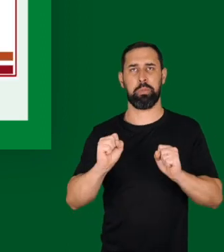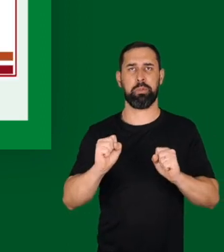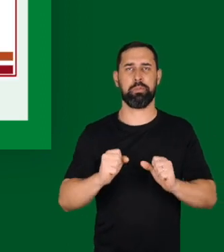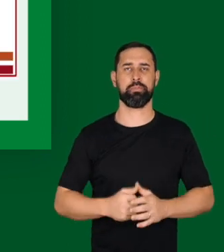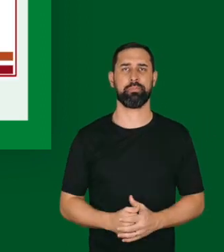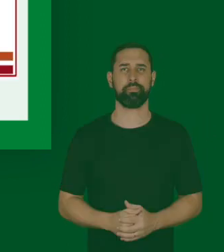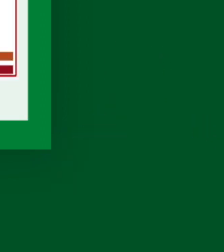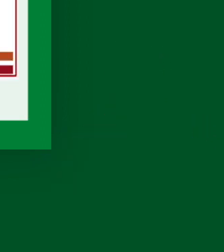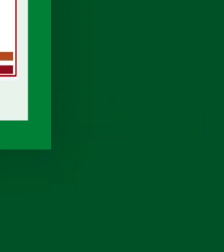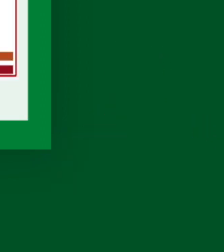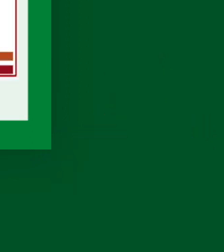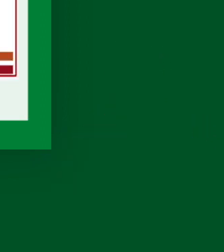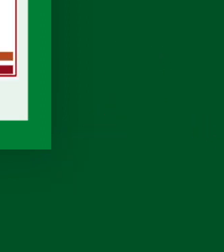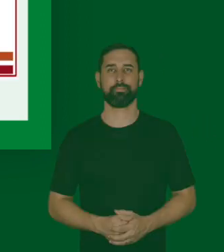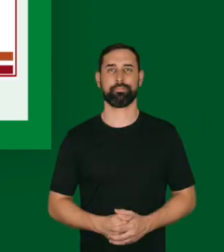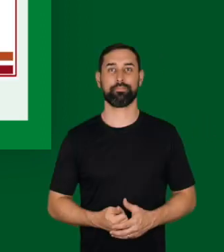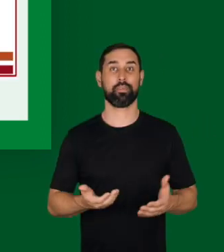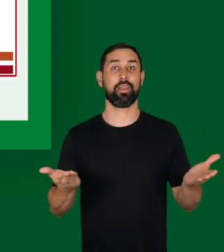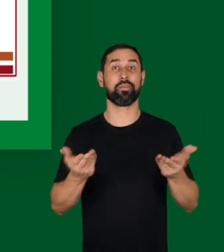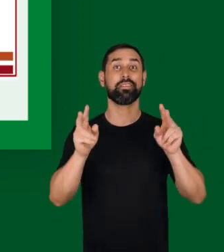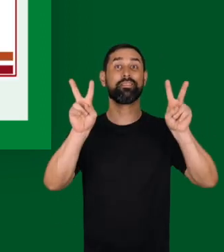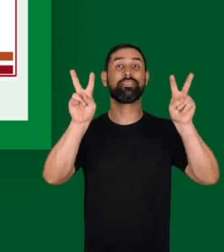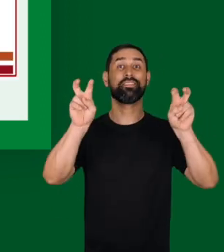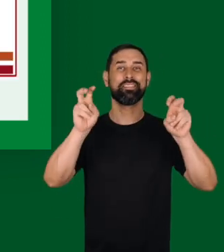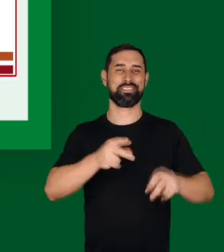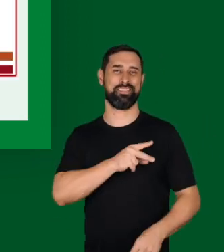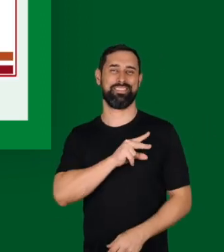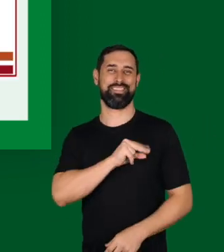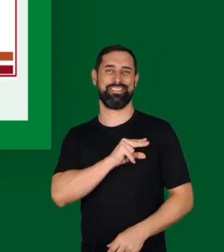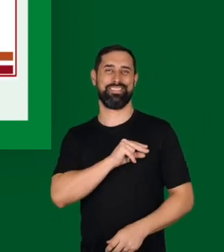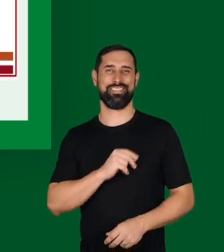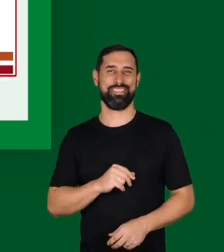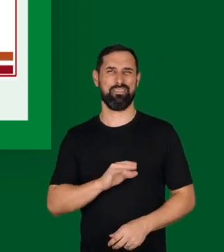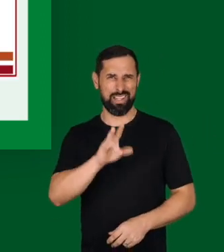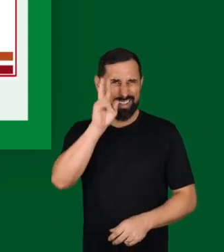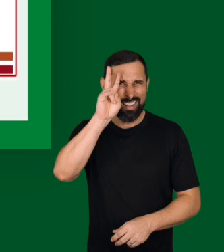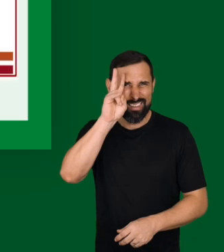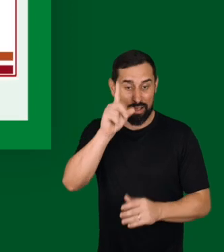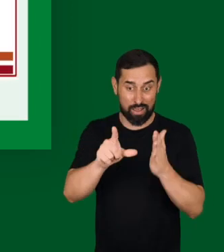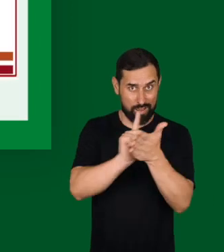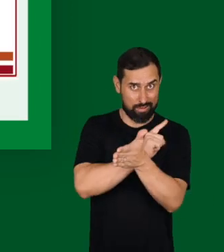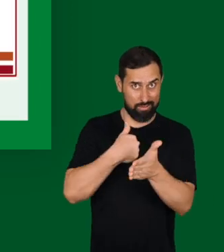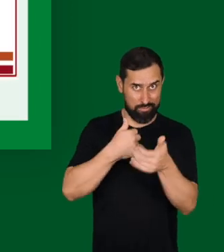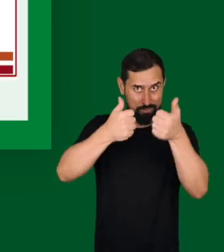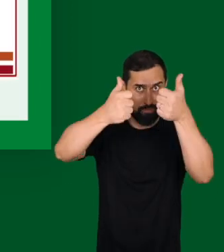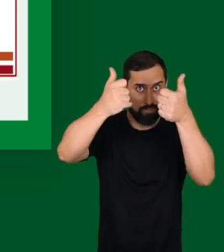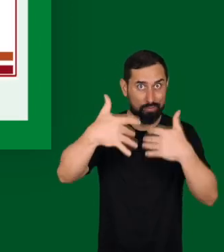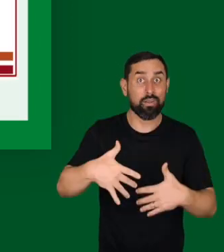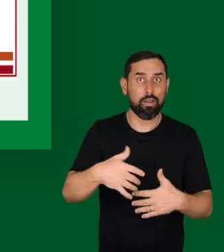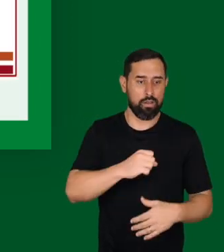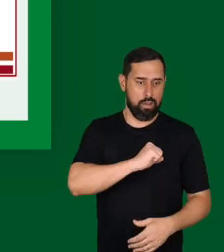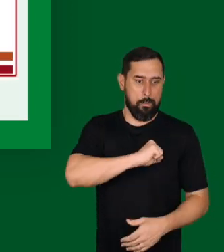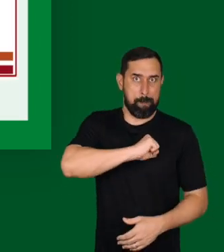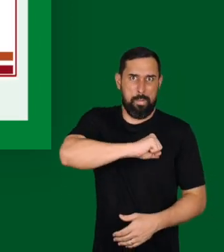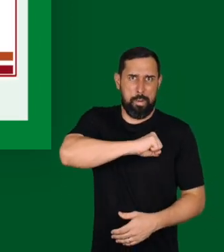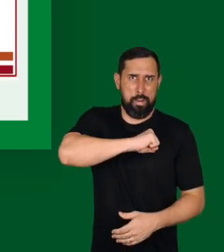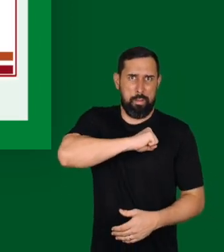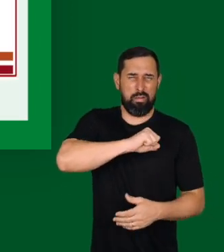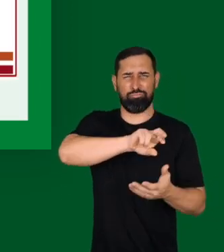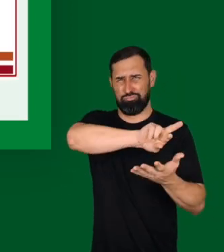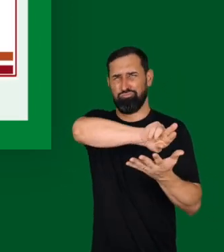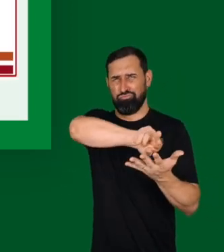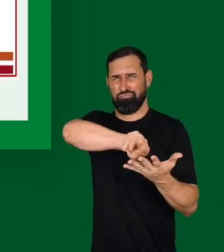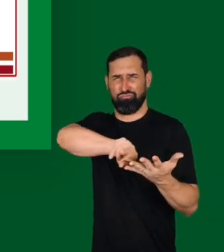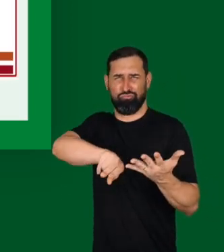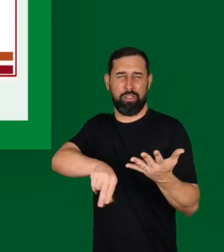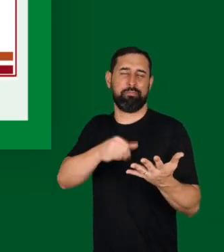tentativa. Tá? Muito bem. Então, vamos falar um pouquinho agora da bradicardia. Então, tem que lembrar, né? A gente já falou, então,